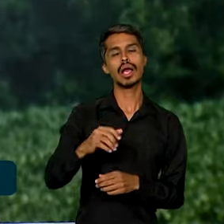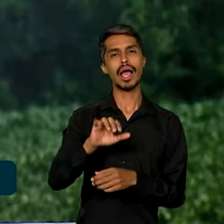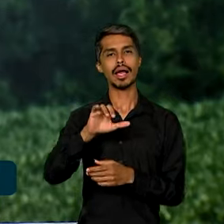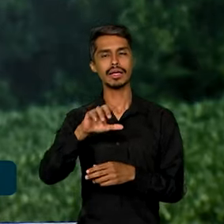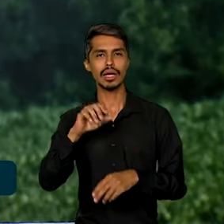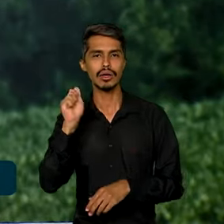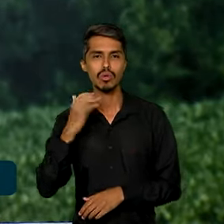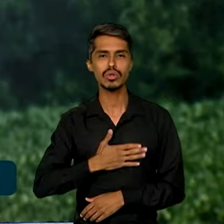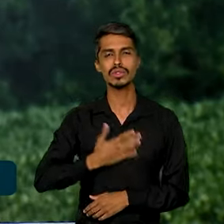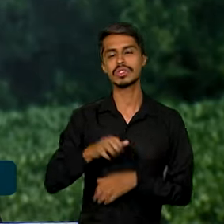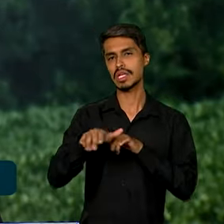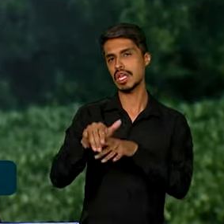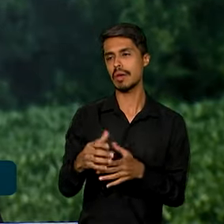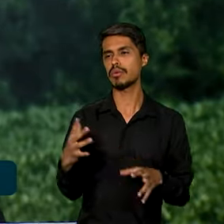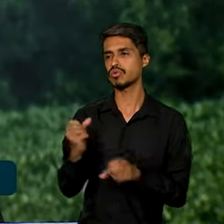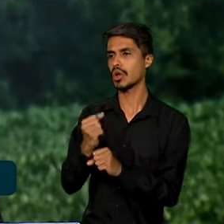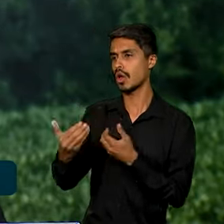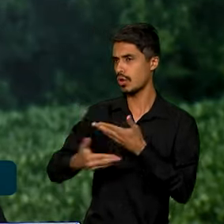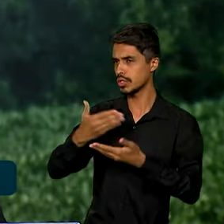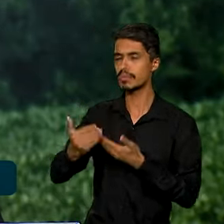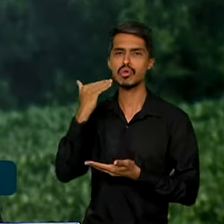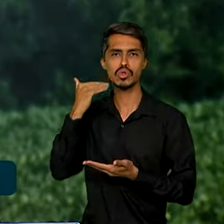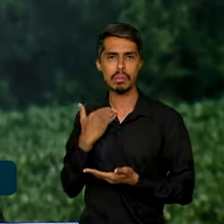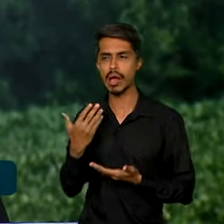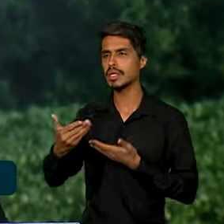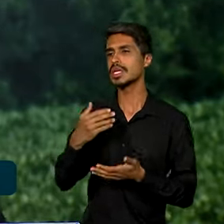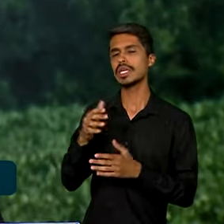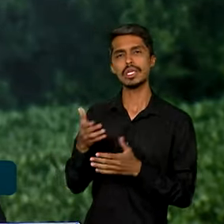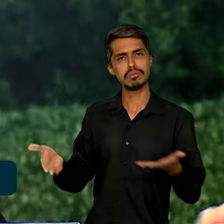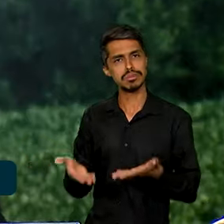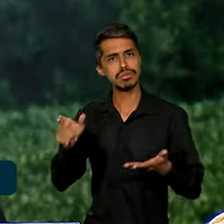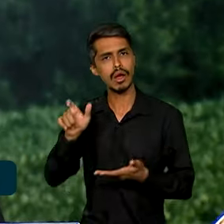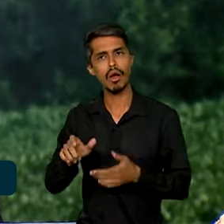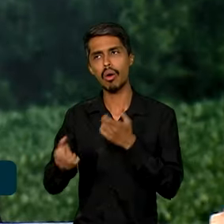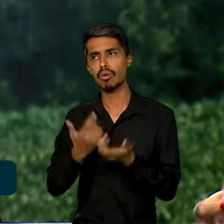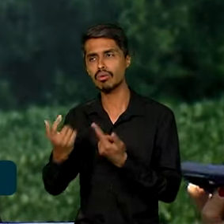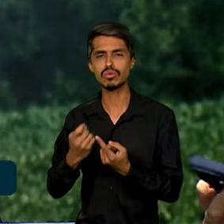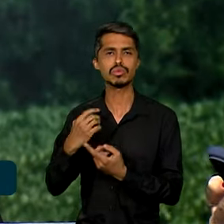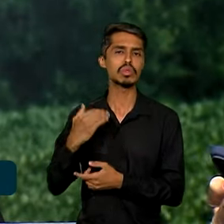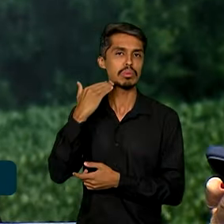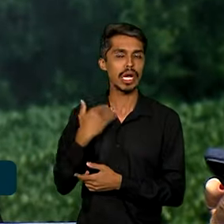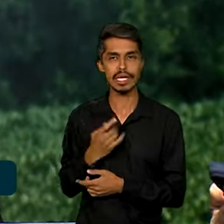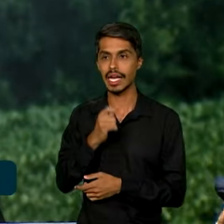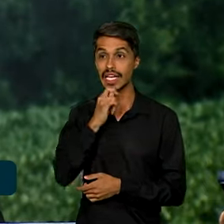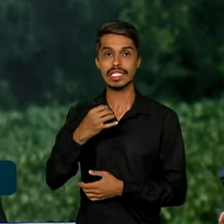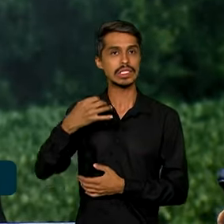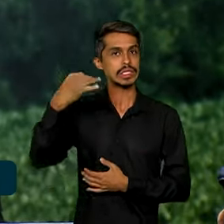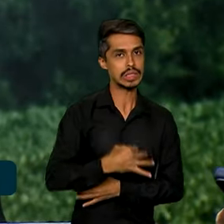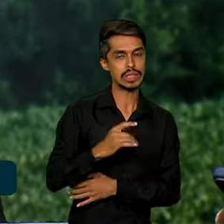julho, agosto, setembro, qual foi o desempenho dos bancos e vamos fazer alguns bancos, né, talvez não atuaram na sua